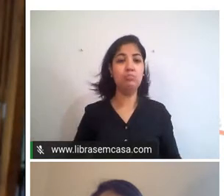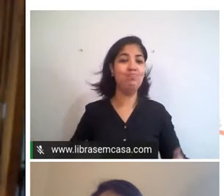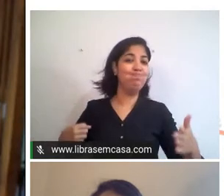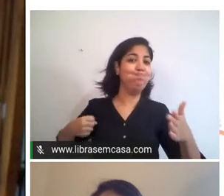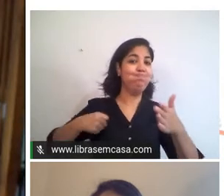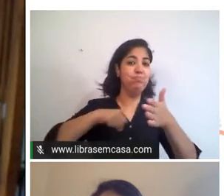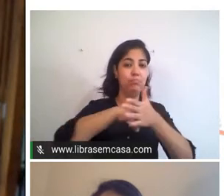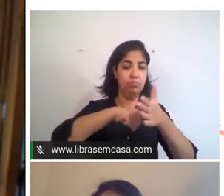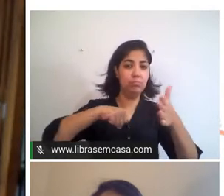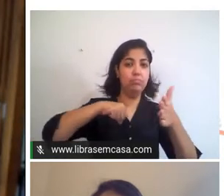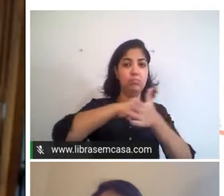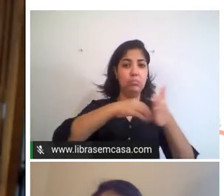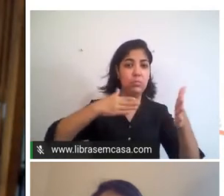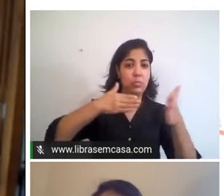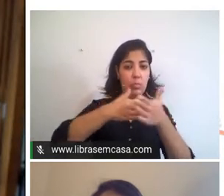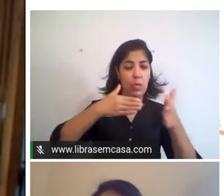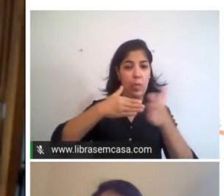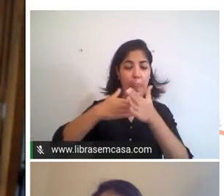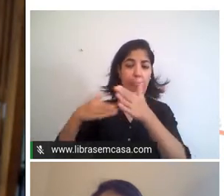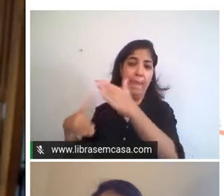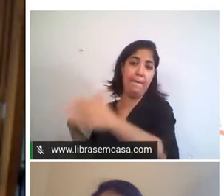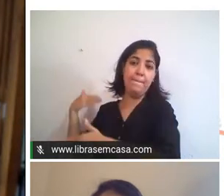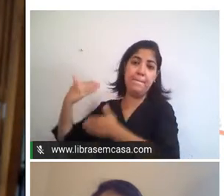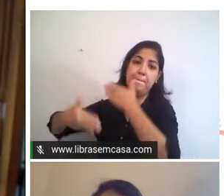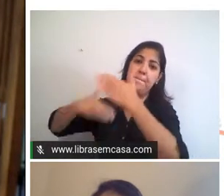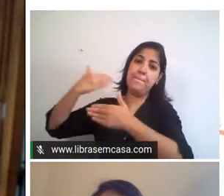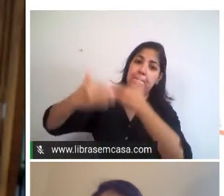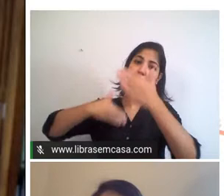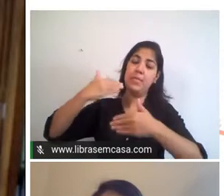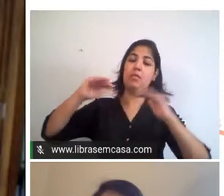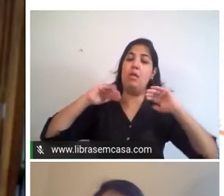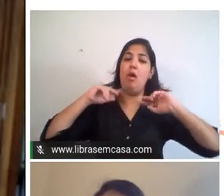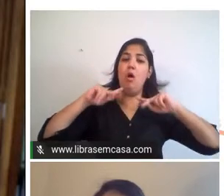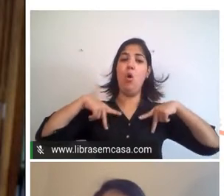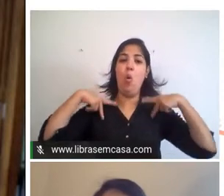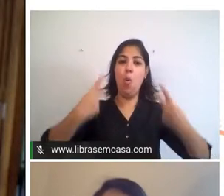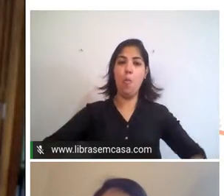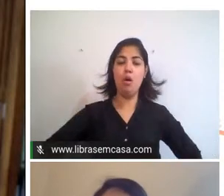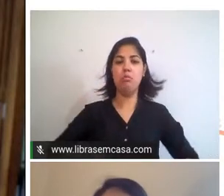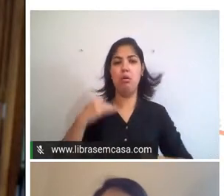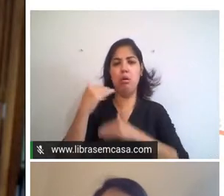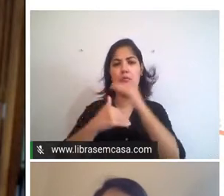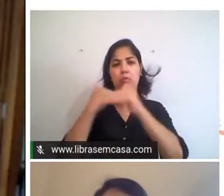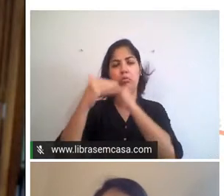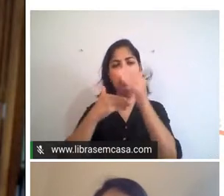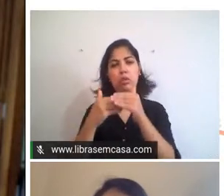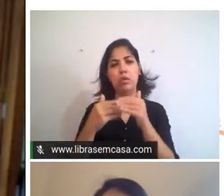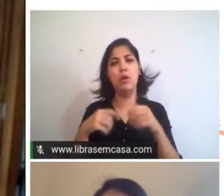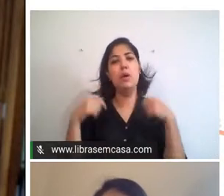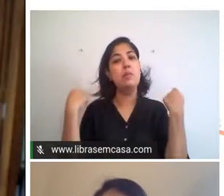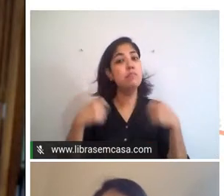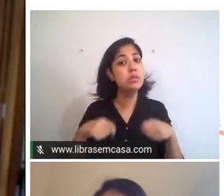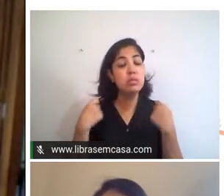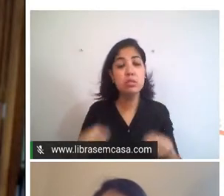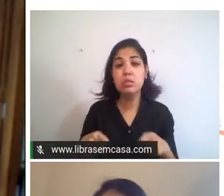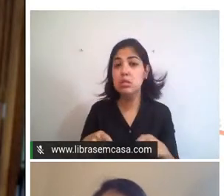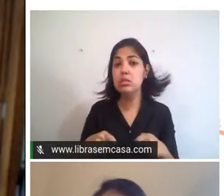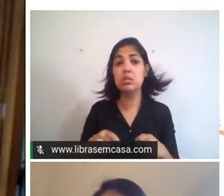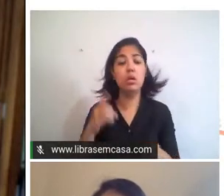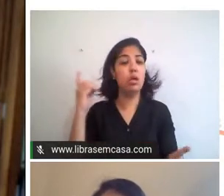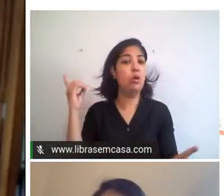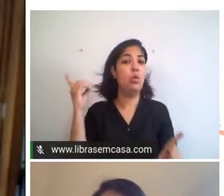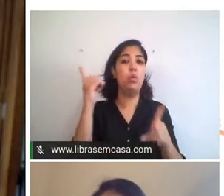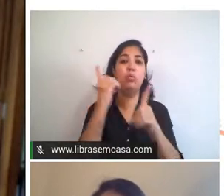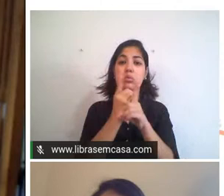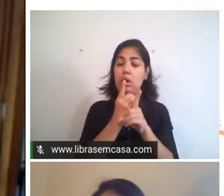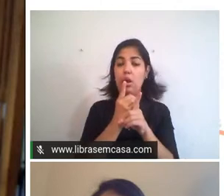mil anos da evolução da espécie humana, e nós vamos ter que encontrar uma saída para essa crise, porque nós não temos um plano